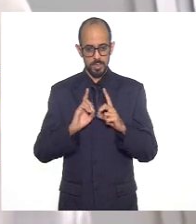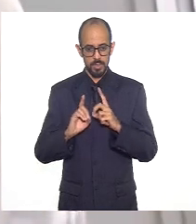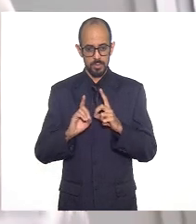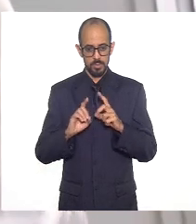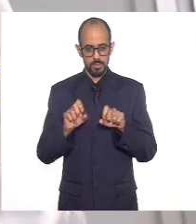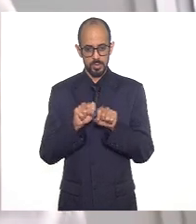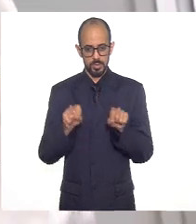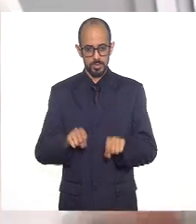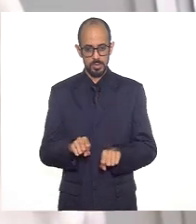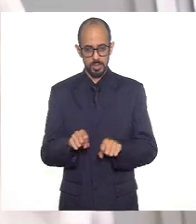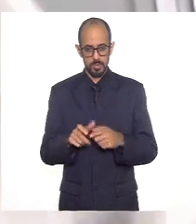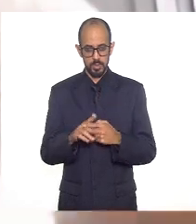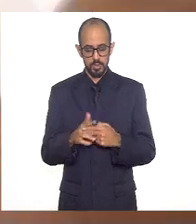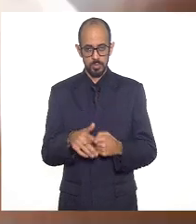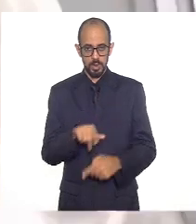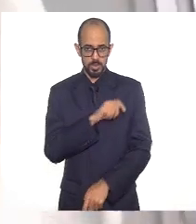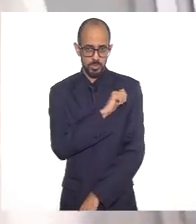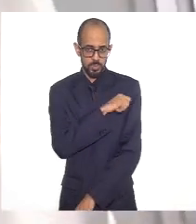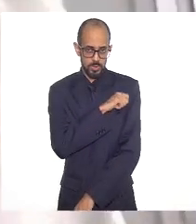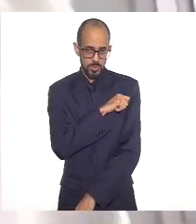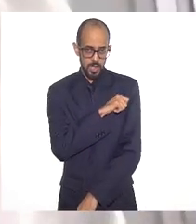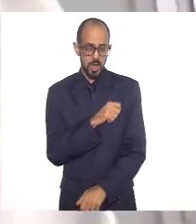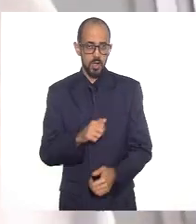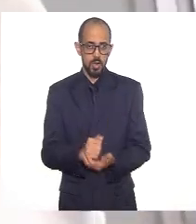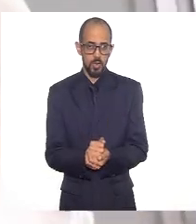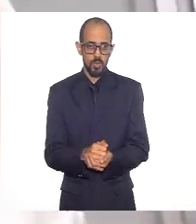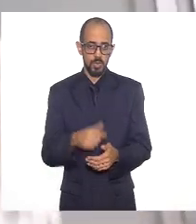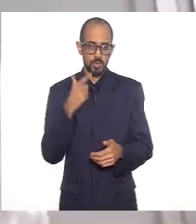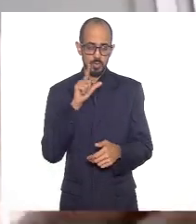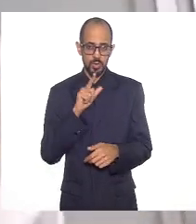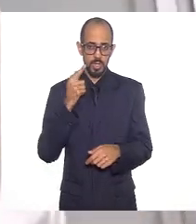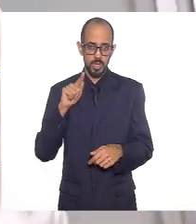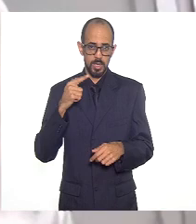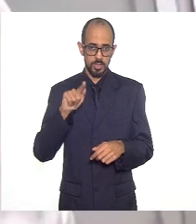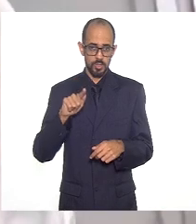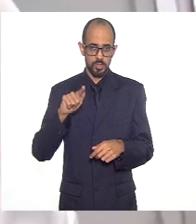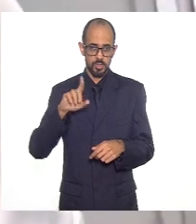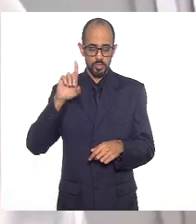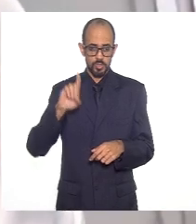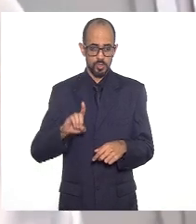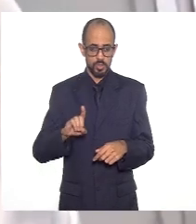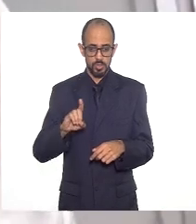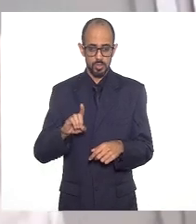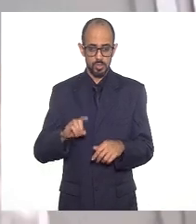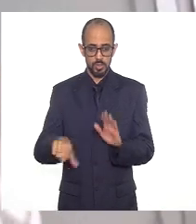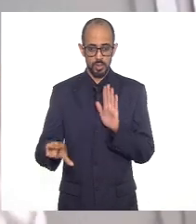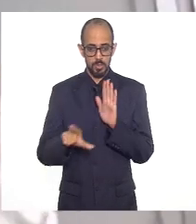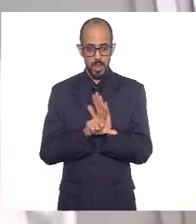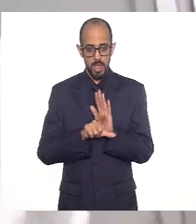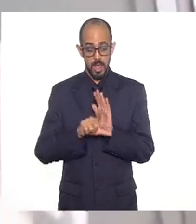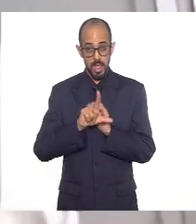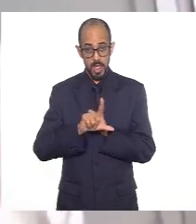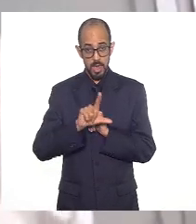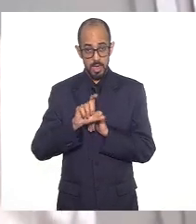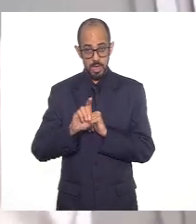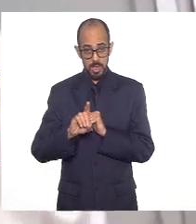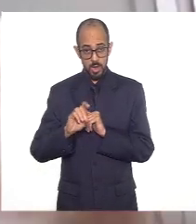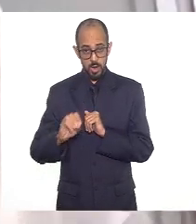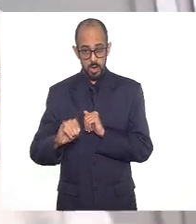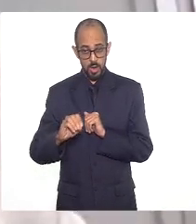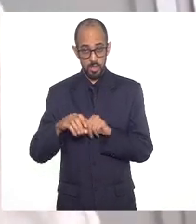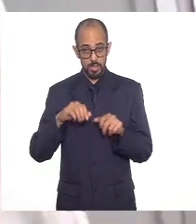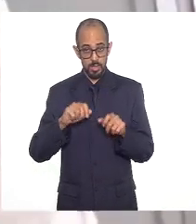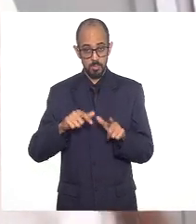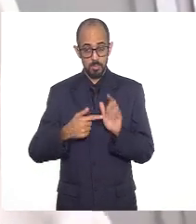de recuperação fiscal, precisamos ter a garantia de direitos e ter em mente uma lei de diretrizes orçamentárias que tragam todos